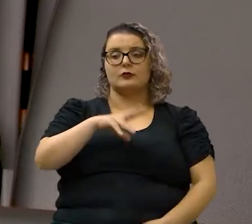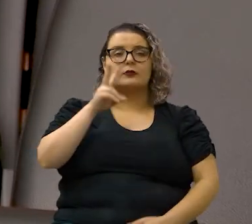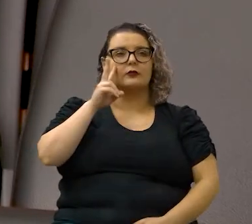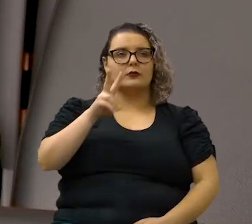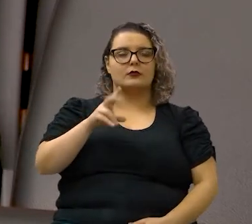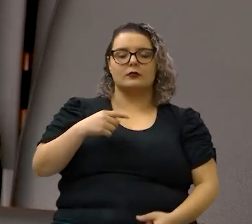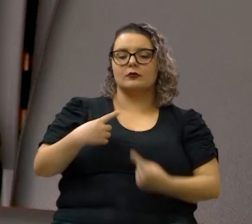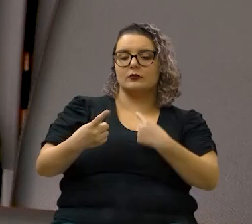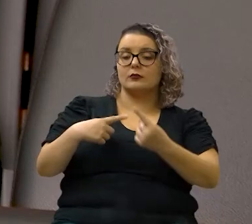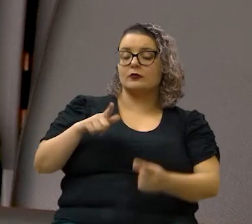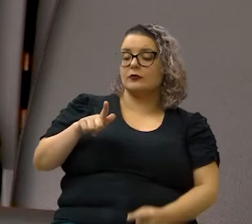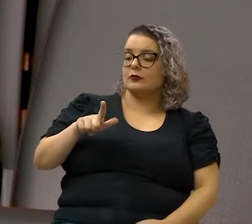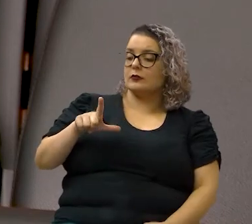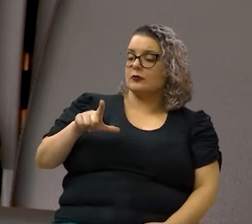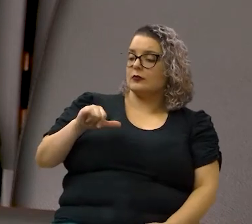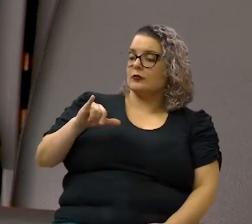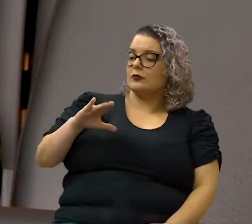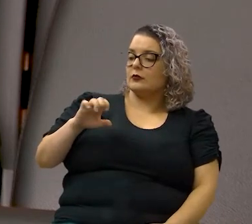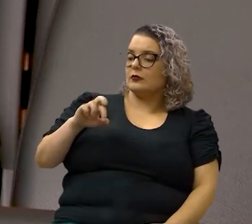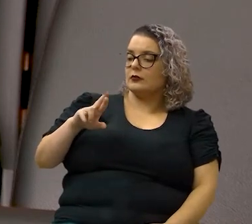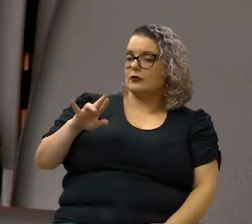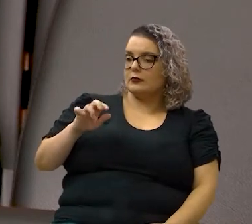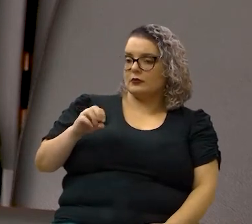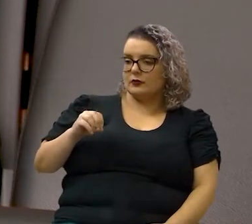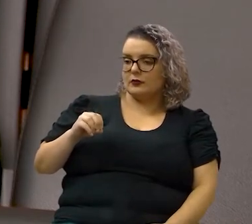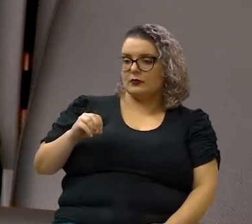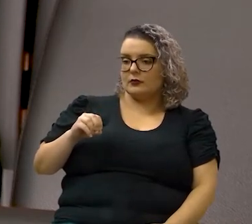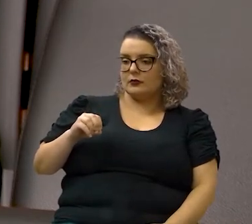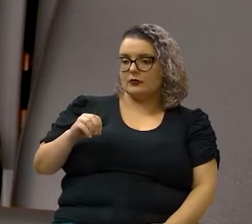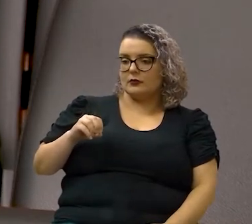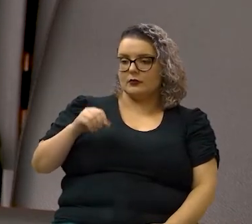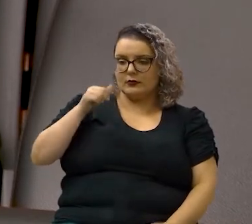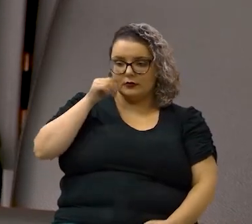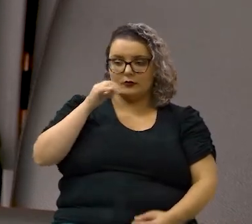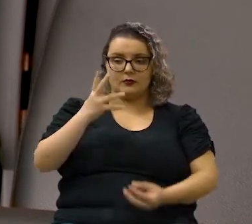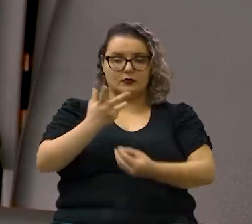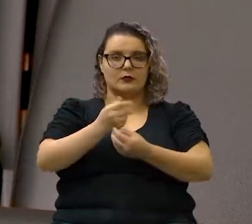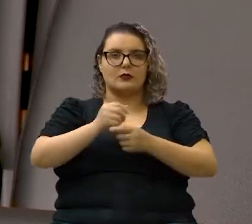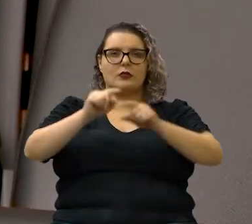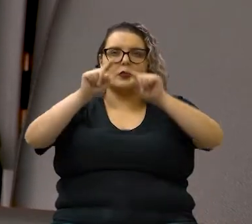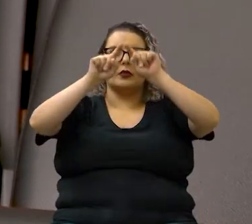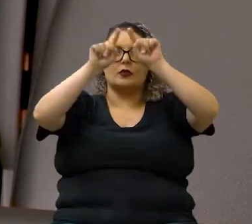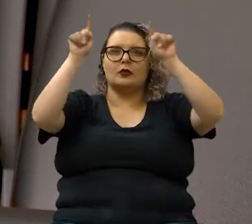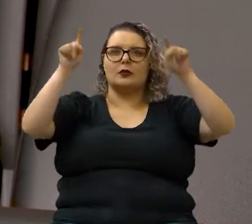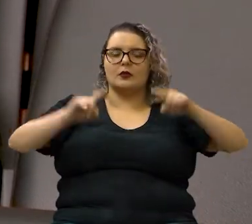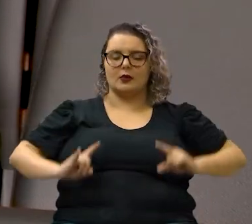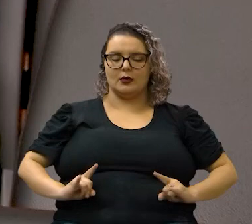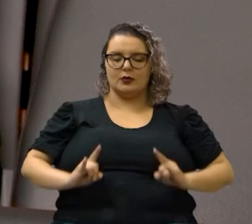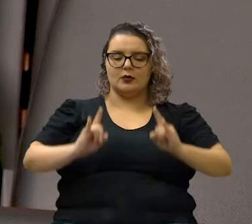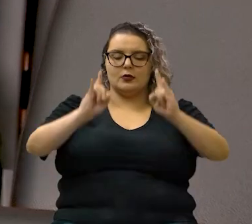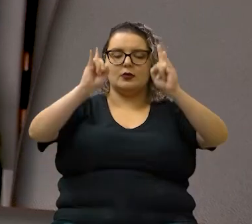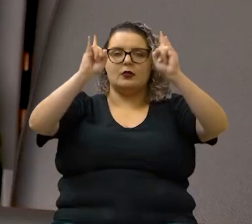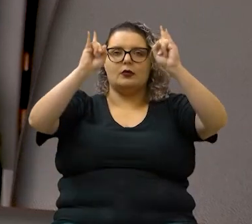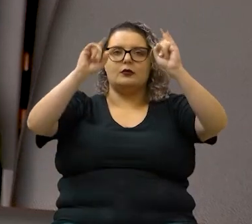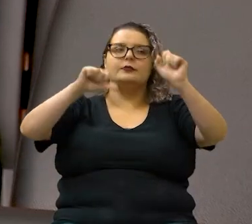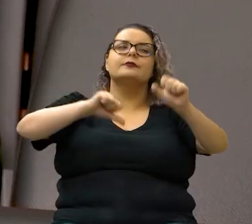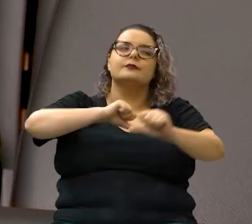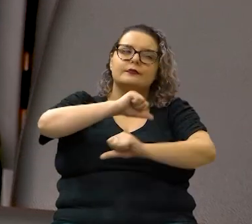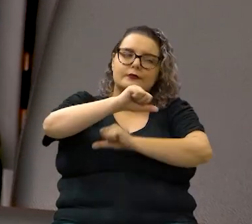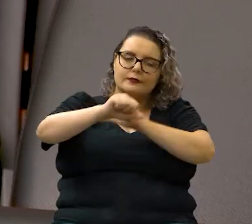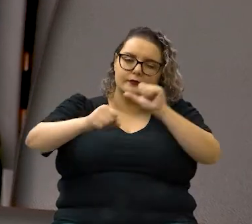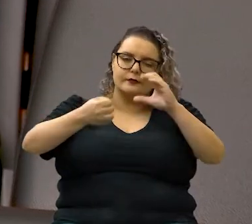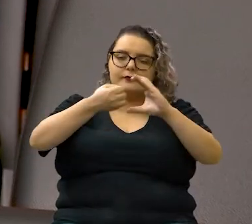só você ver agora na Glicério que uma grande artista fez lá um painel de todo um prédio, já mudou um pouco a cara